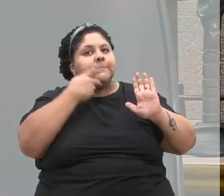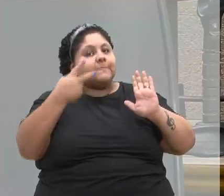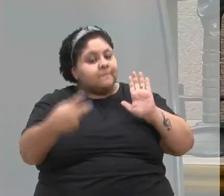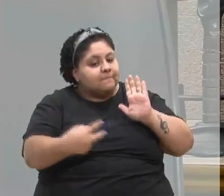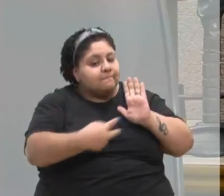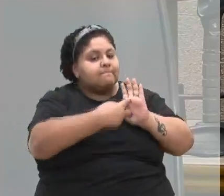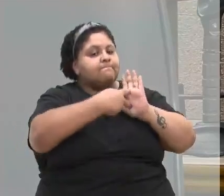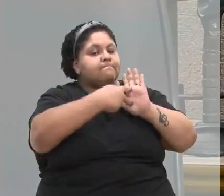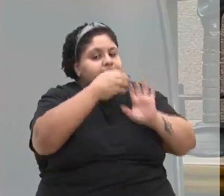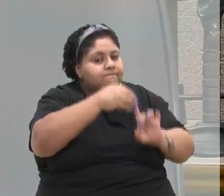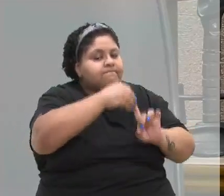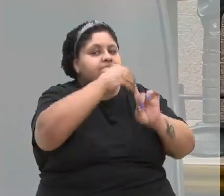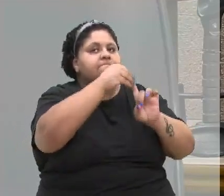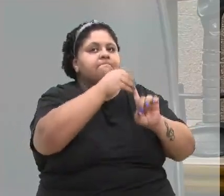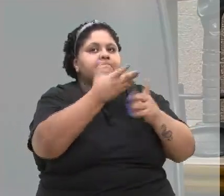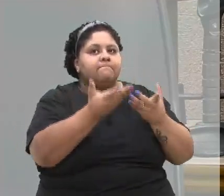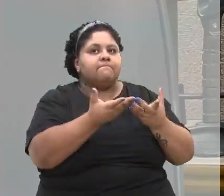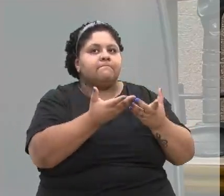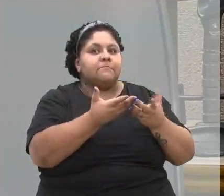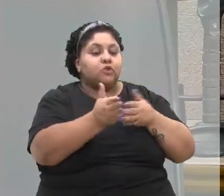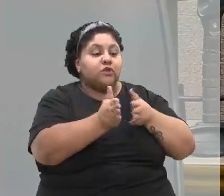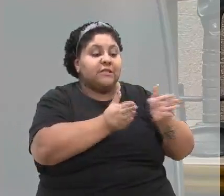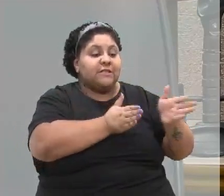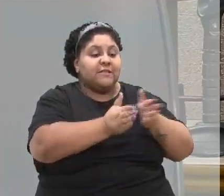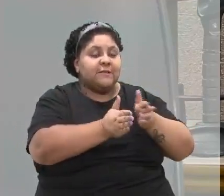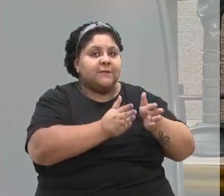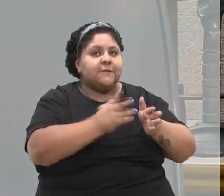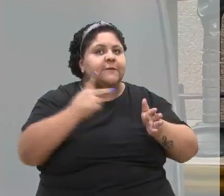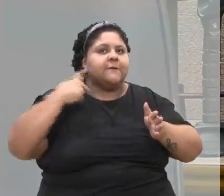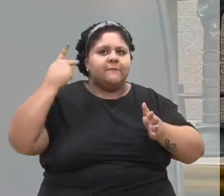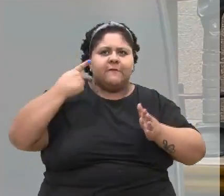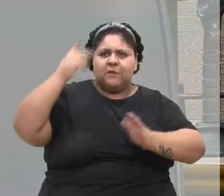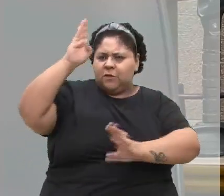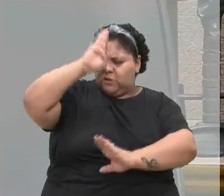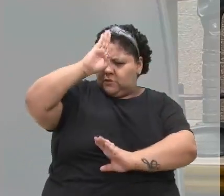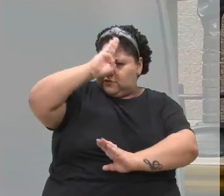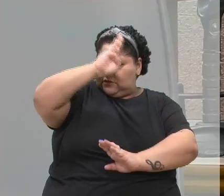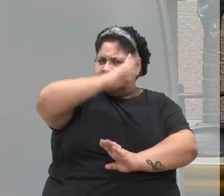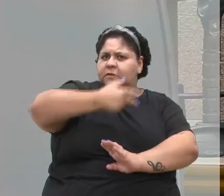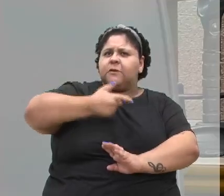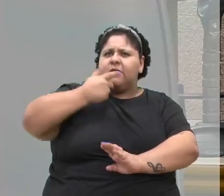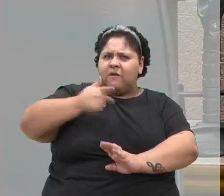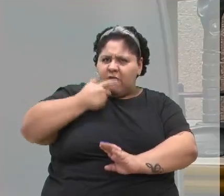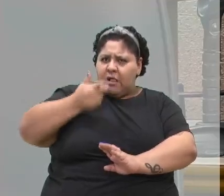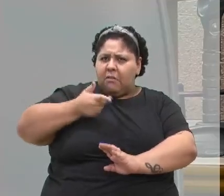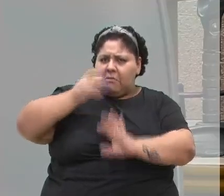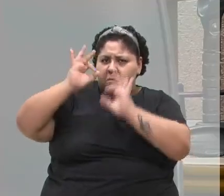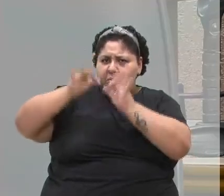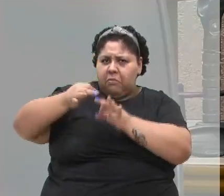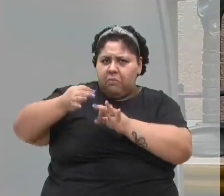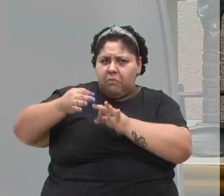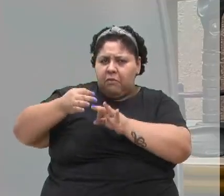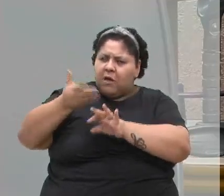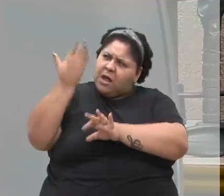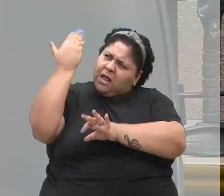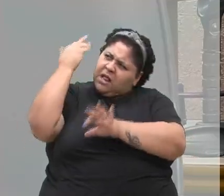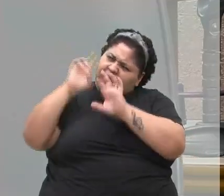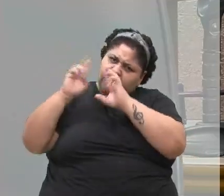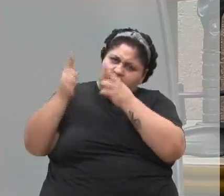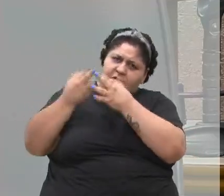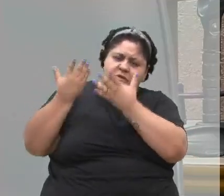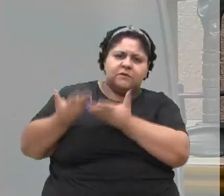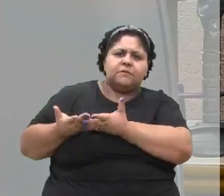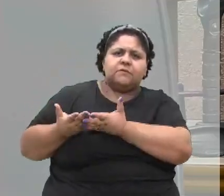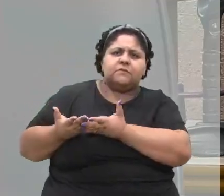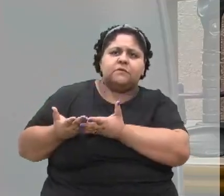atenção principal nos acessos. O vereador Bressan fez muito bem um comentário na outra sessão, algumas sessões